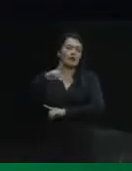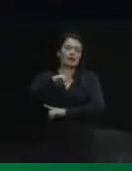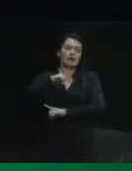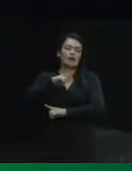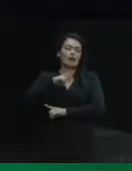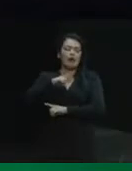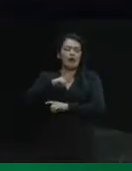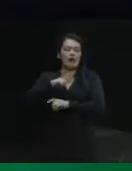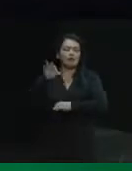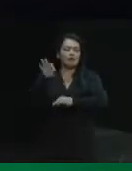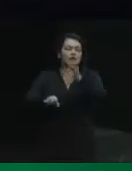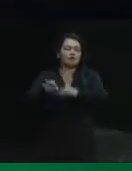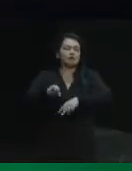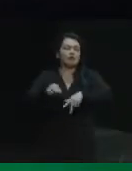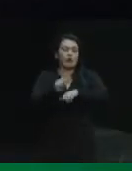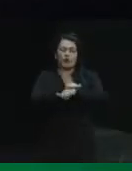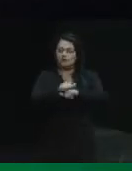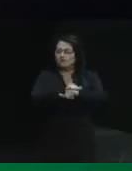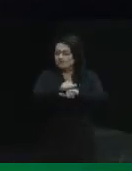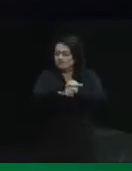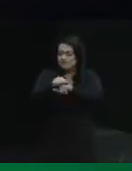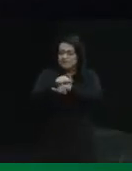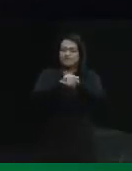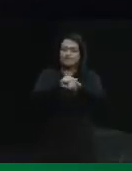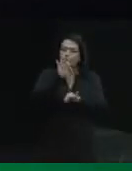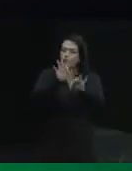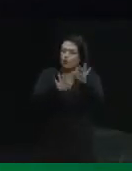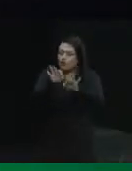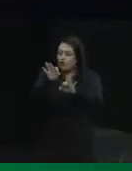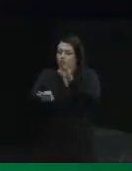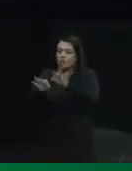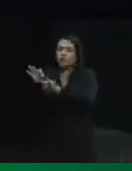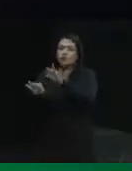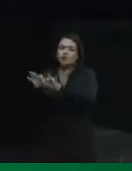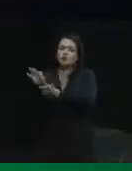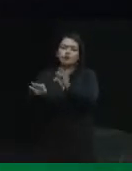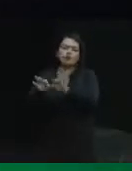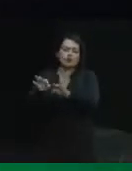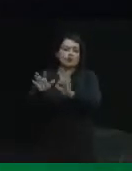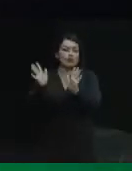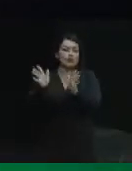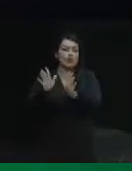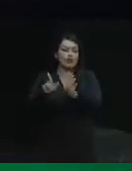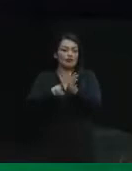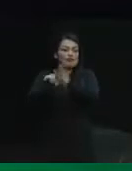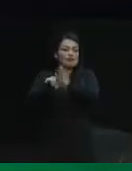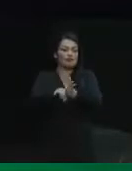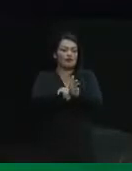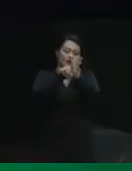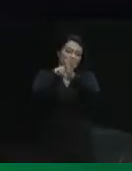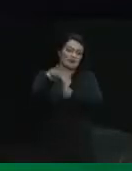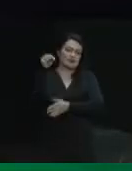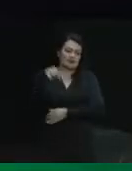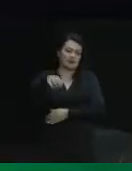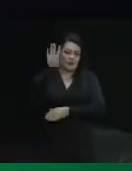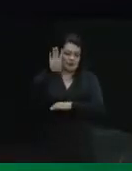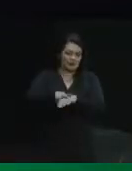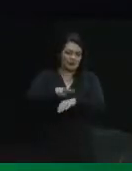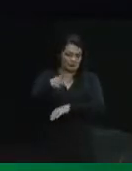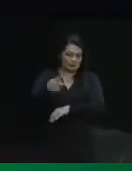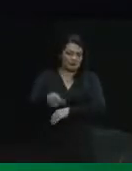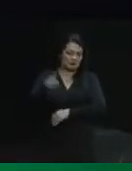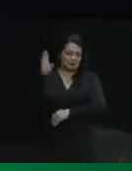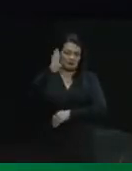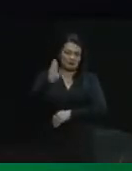maior caso de corrupção e lavagem de dinheiro já apurado no Brasil. Em reconhecimento ao seu trabalho